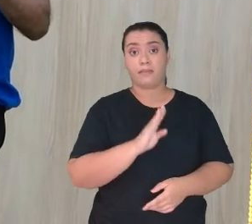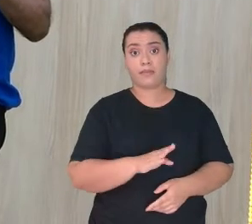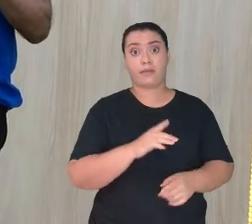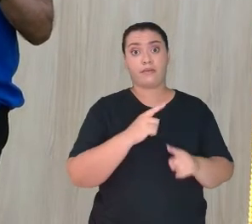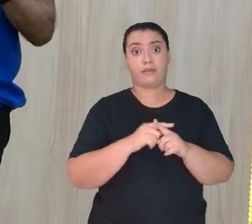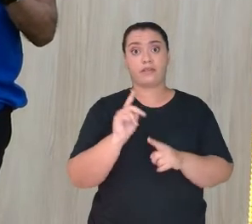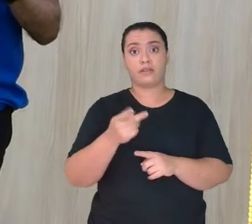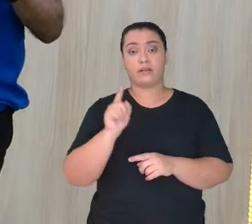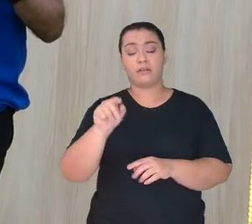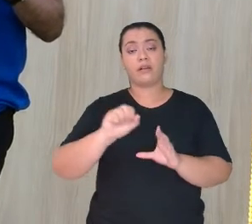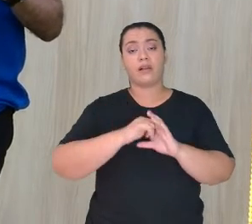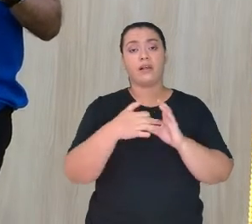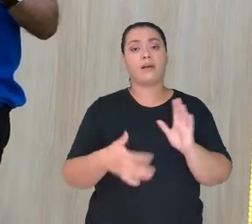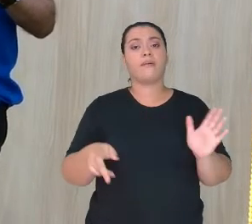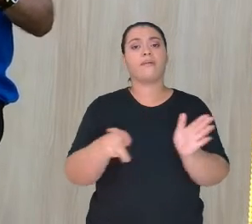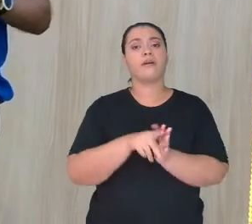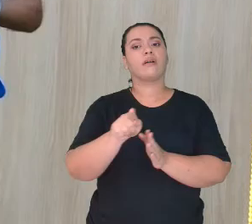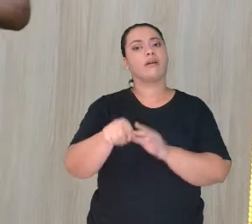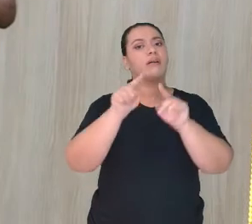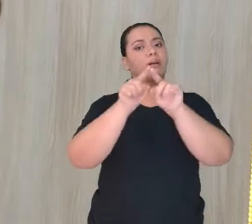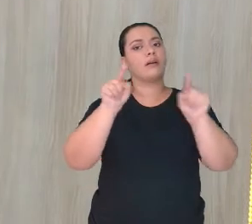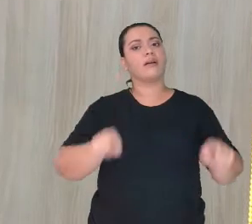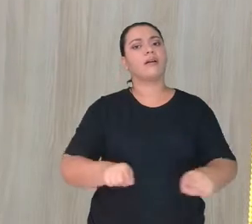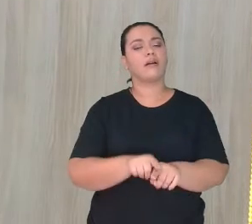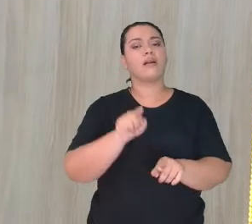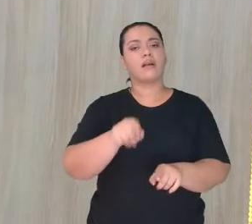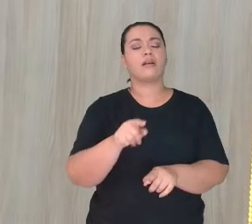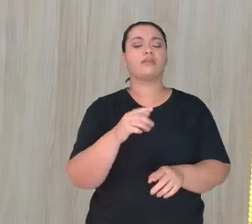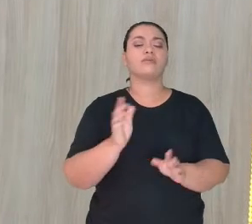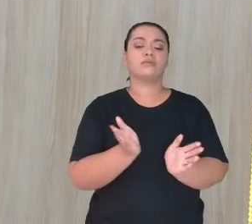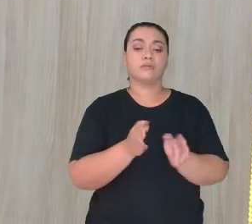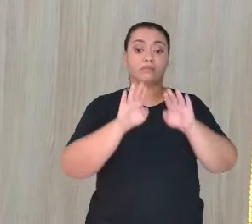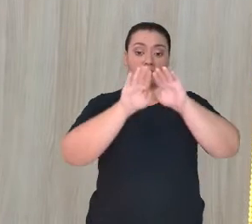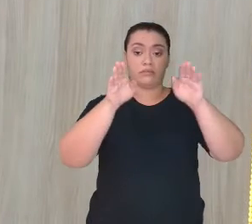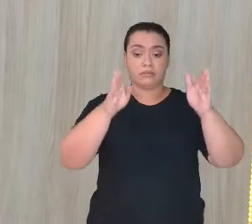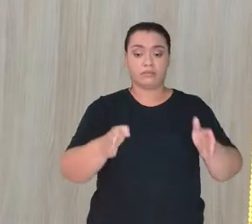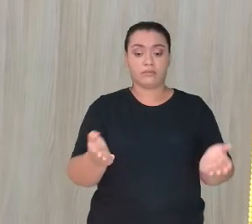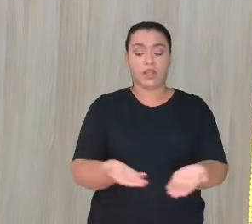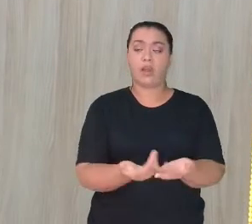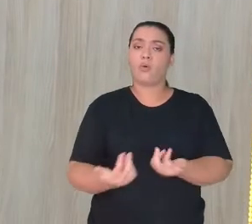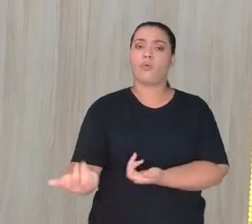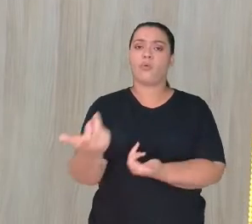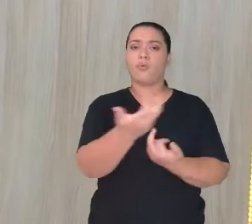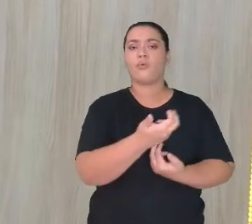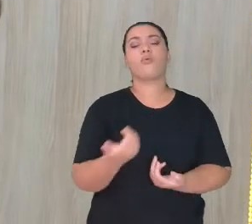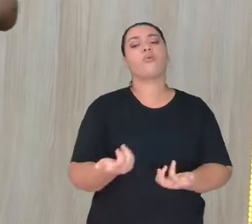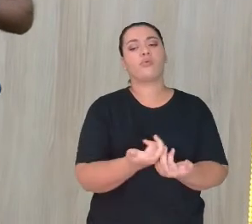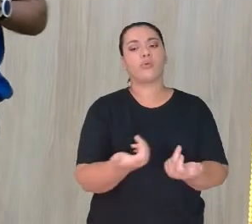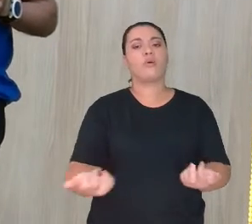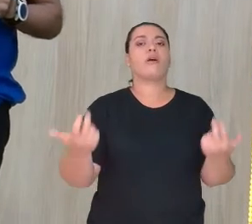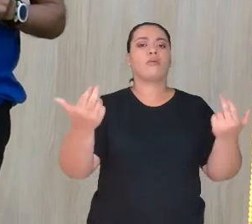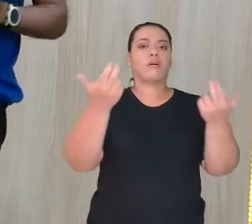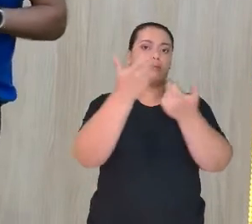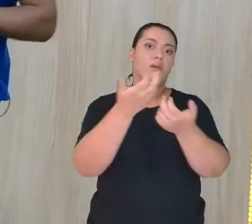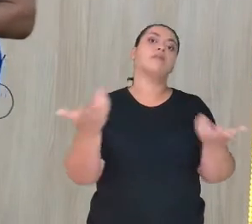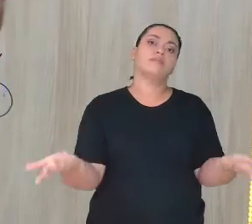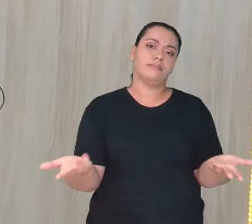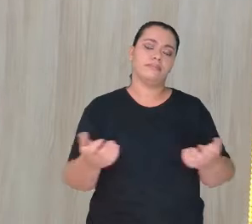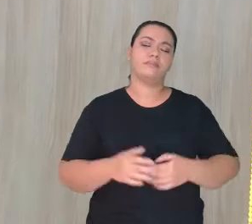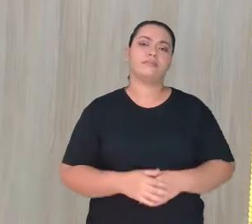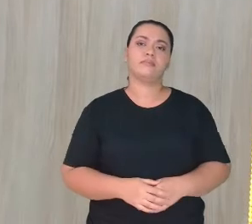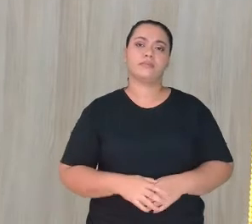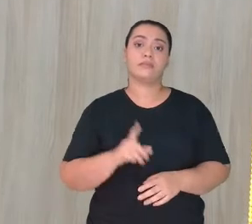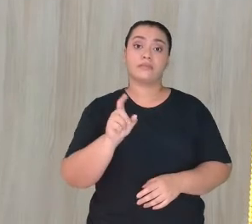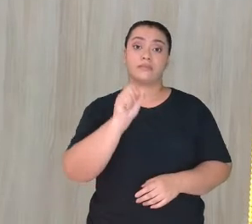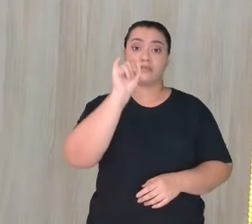uma característica de um quadrado, porque vai ter todos os lados iguais, todos os lados idênticos. Então, se